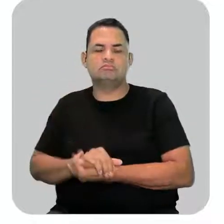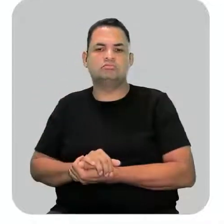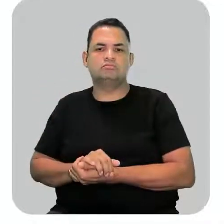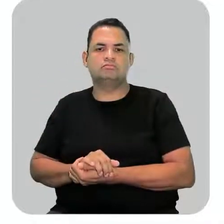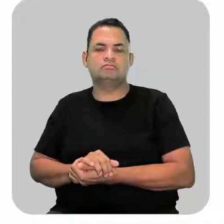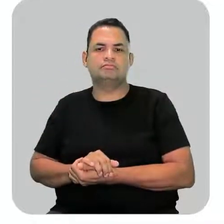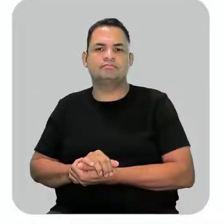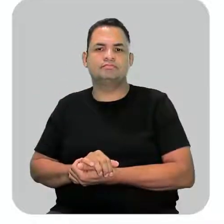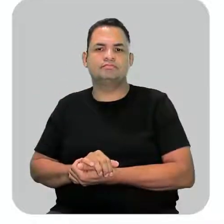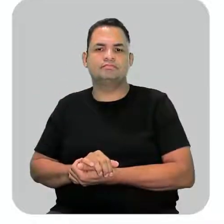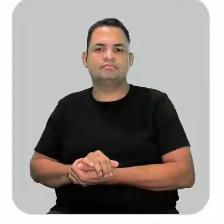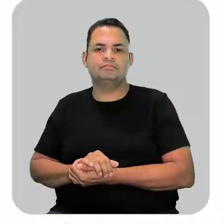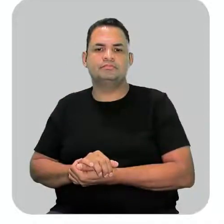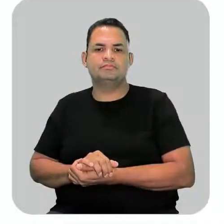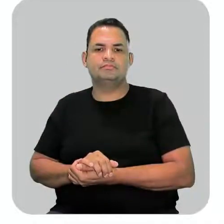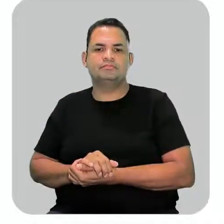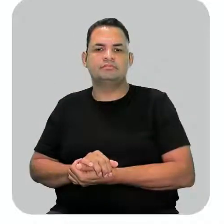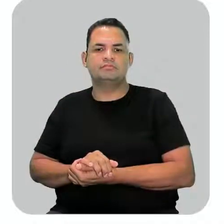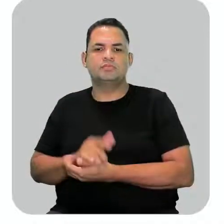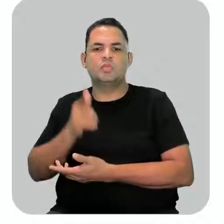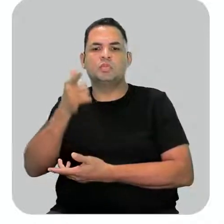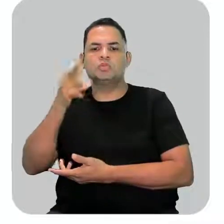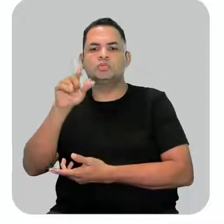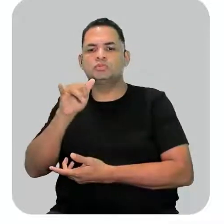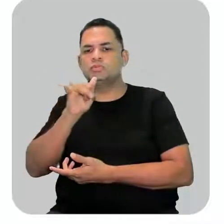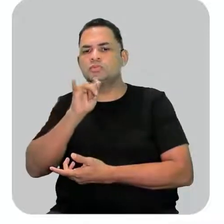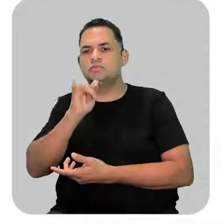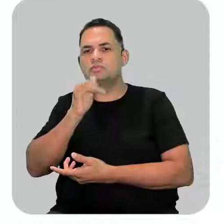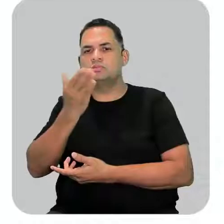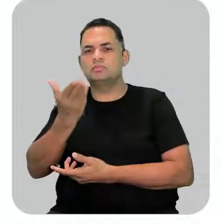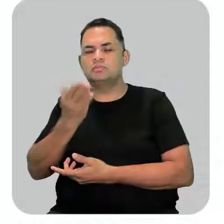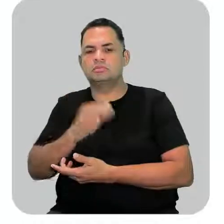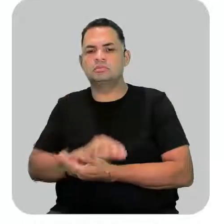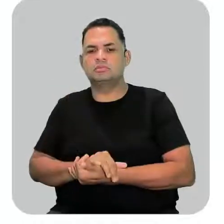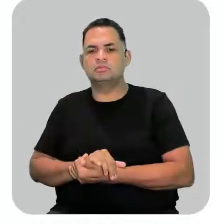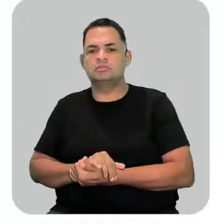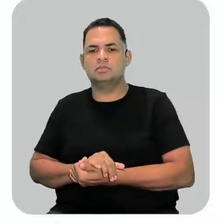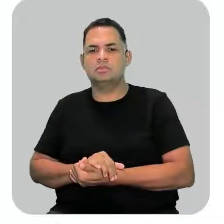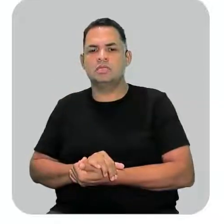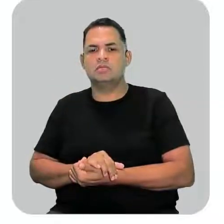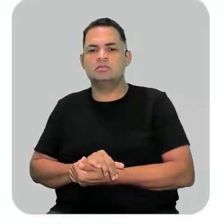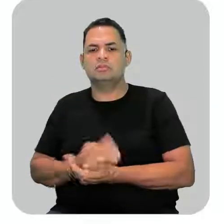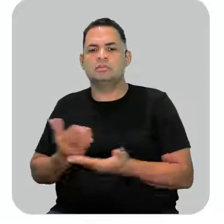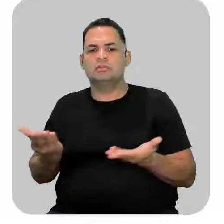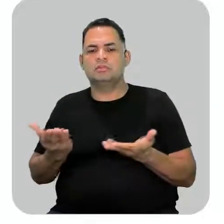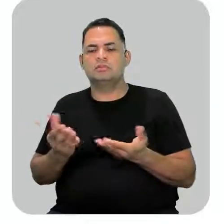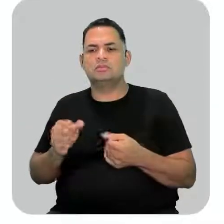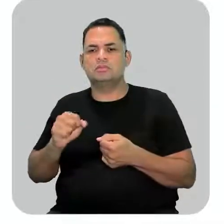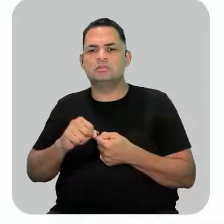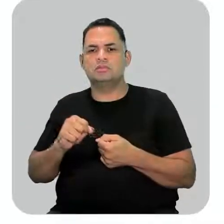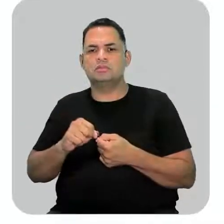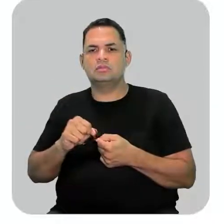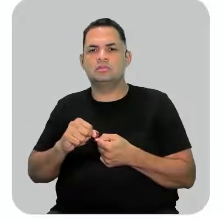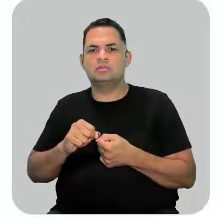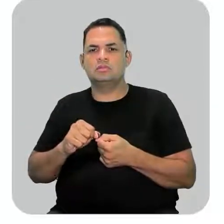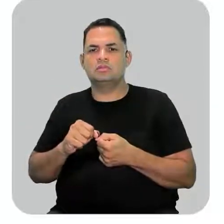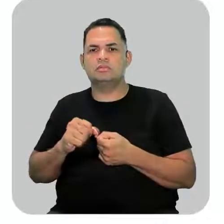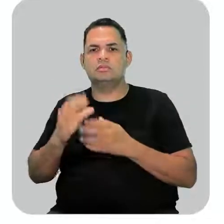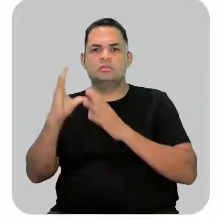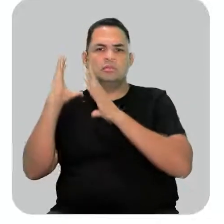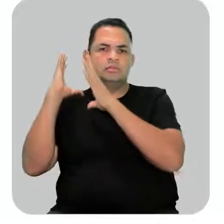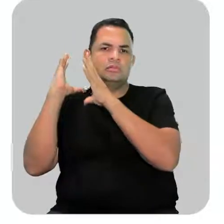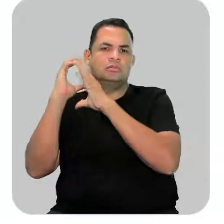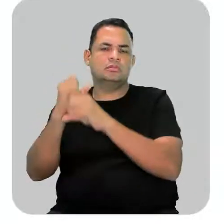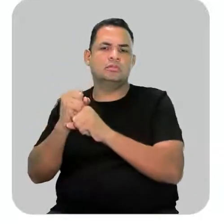composto. Tranquilo? Ó, outro exemplo aqui pra gente. E agora, o que nós vamos fazer? Aquela